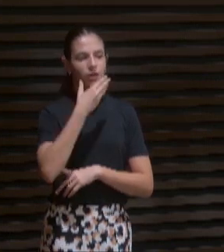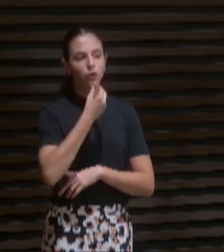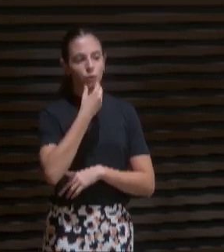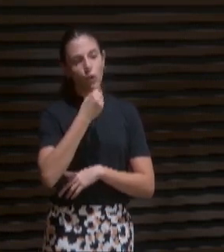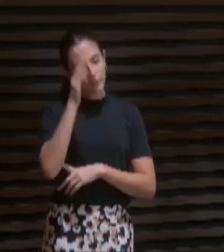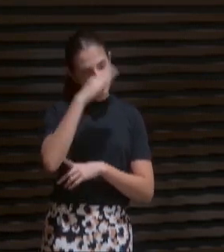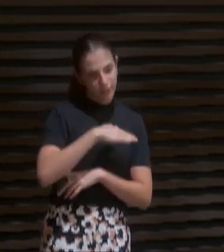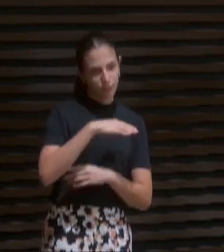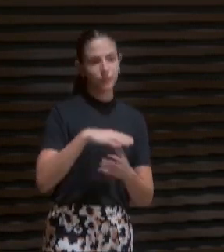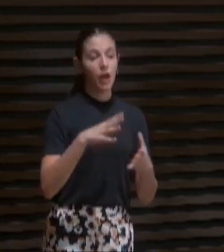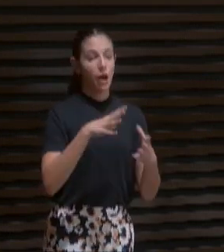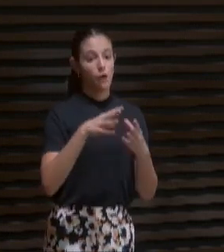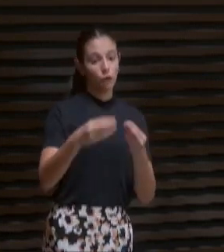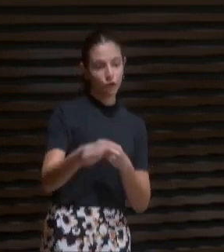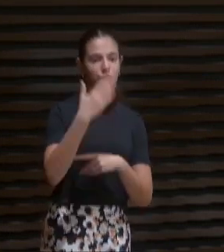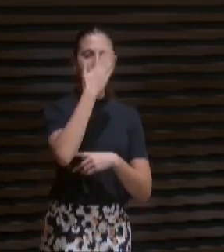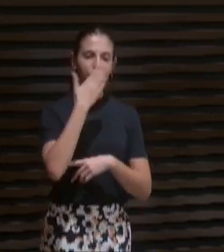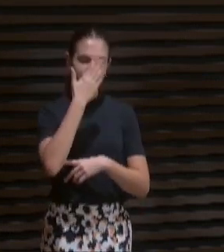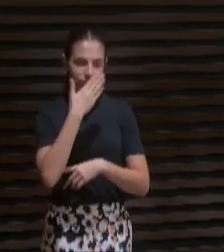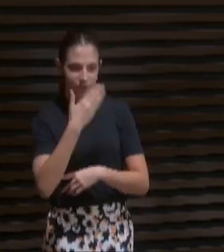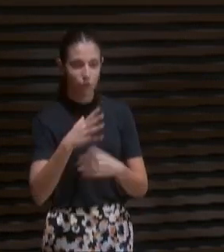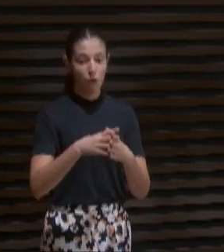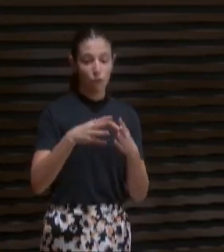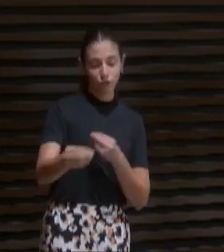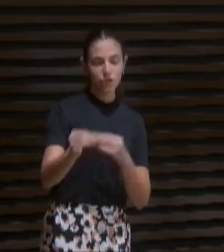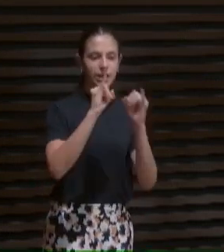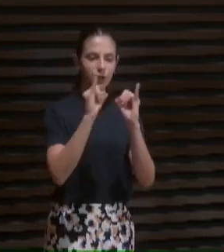Fugir da prostituição. Fugir da idolatria.